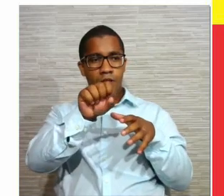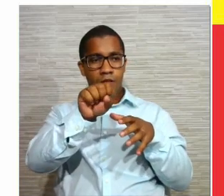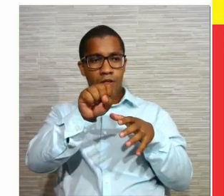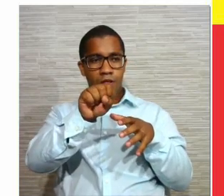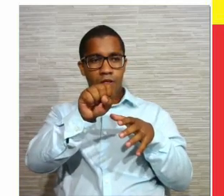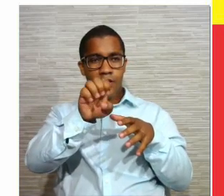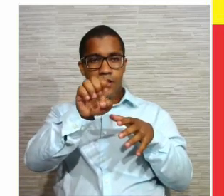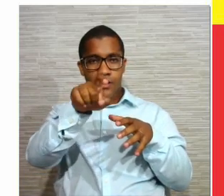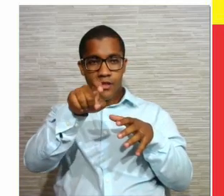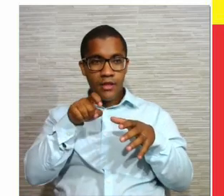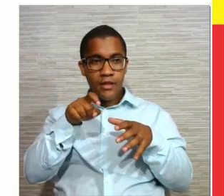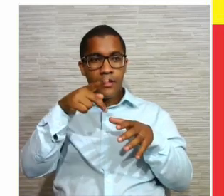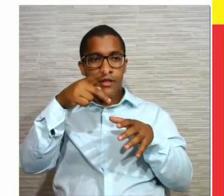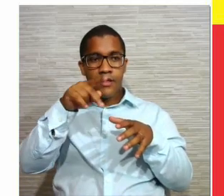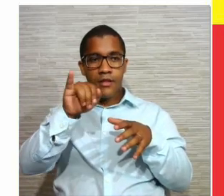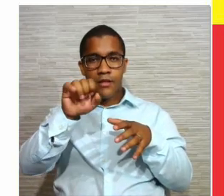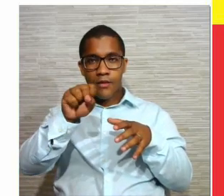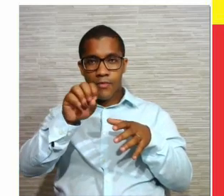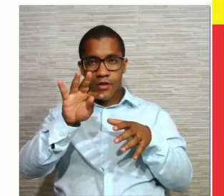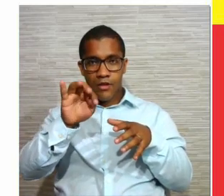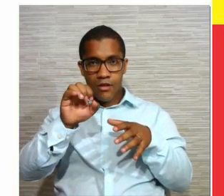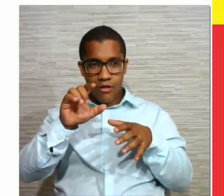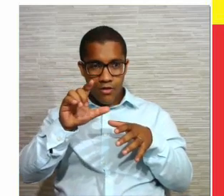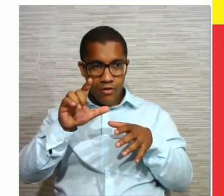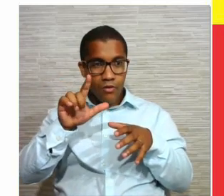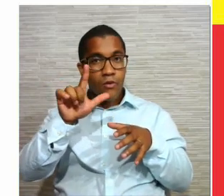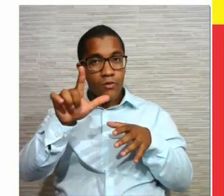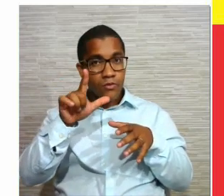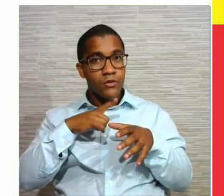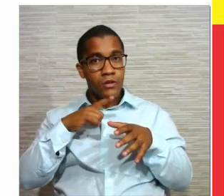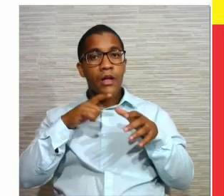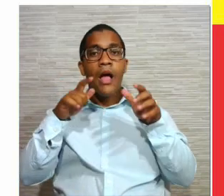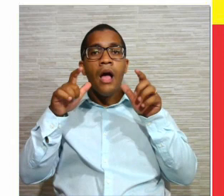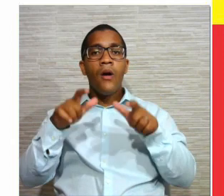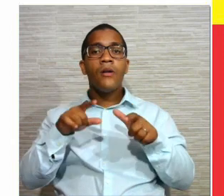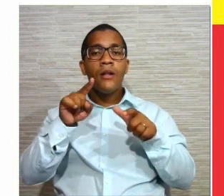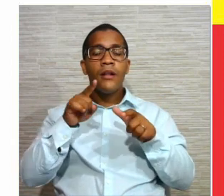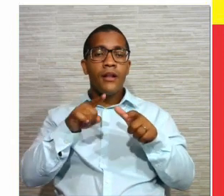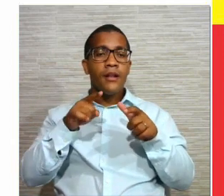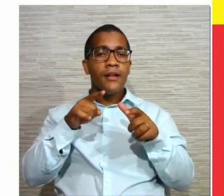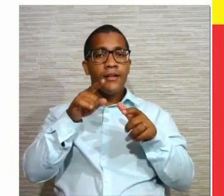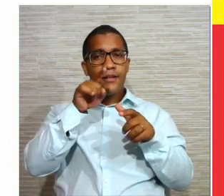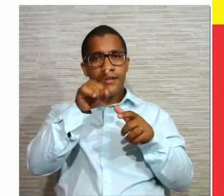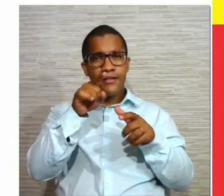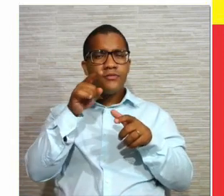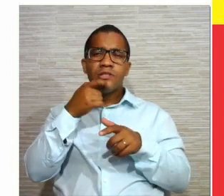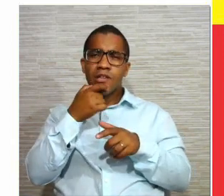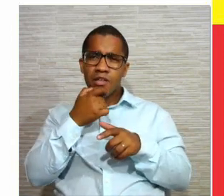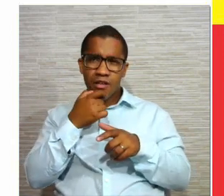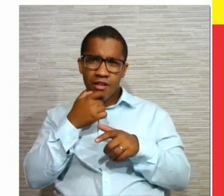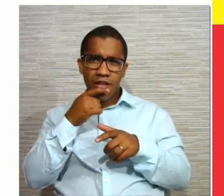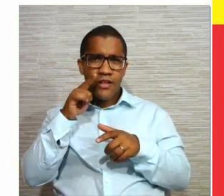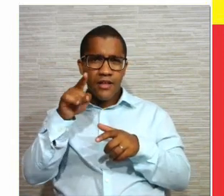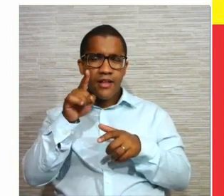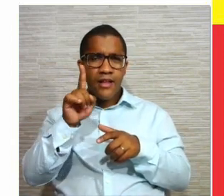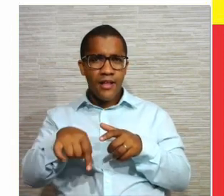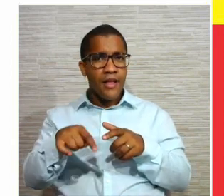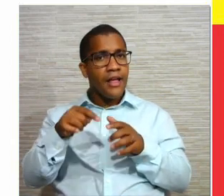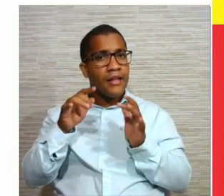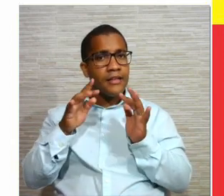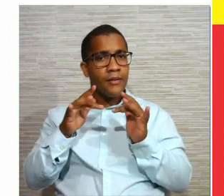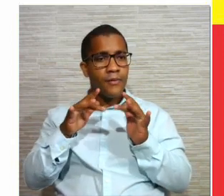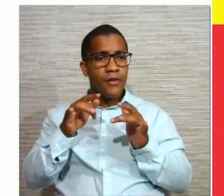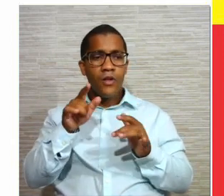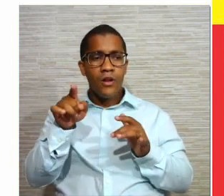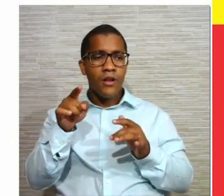eles frequentavam uma loja, né, lá numa rua de Londres, né, chamada Love, que era da namorada